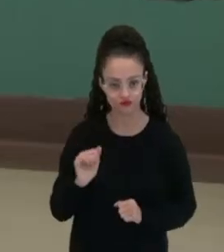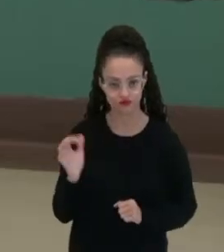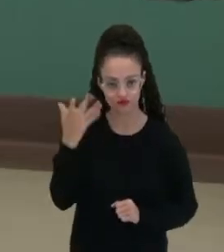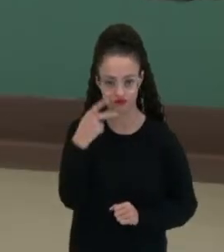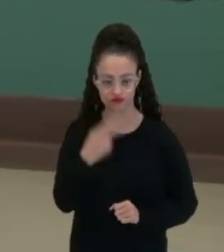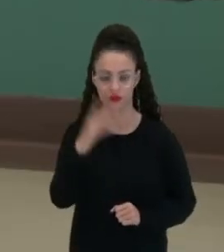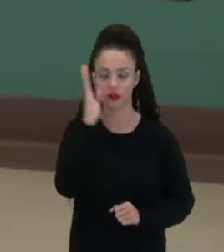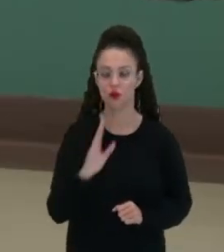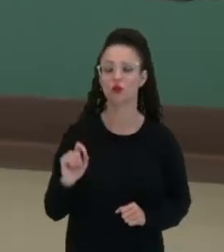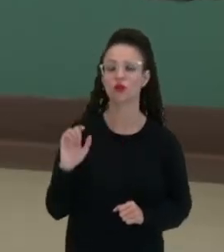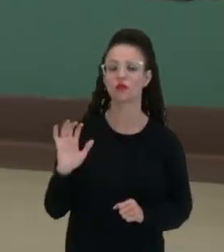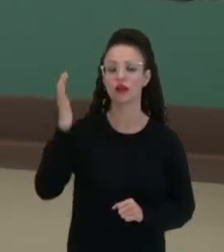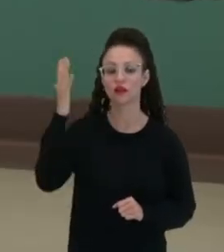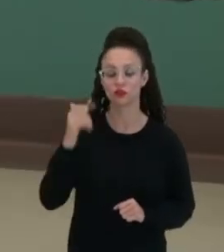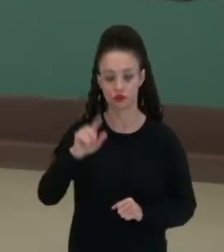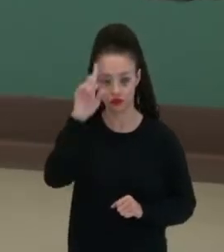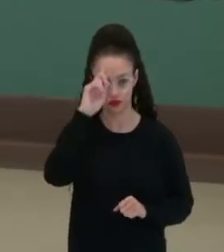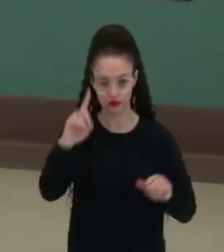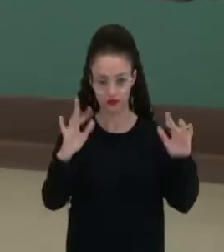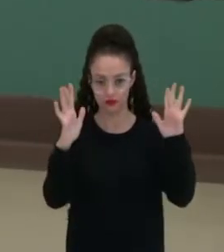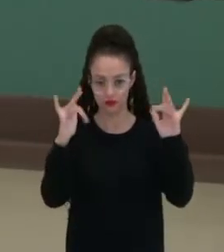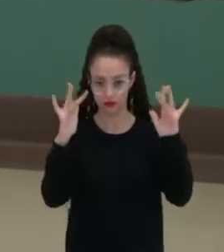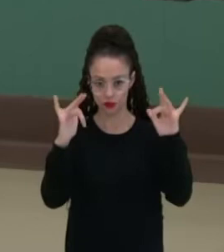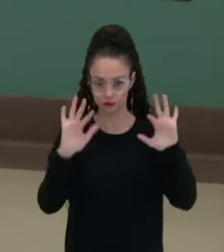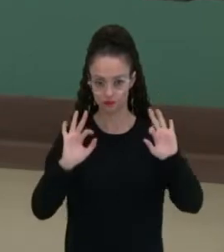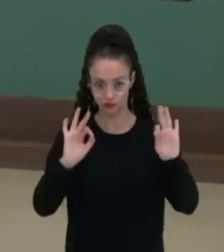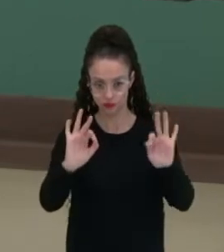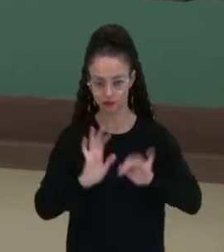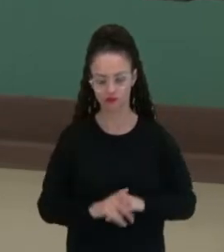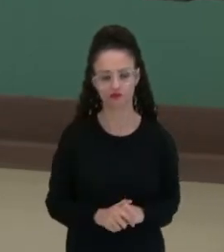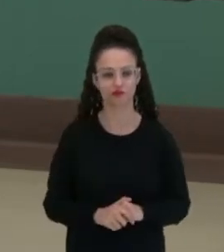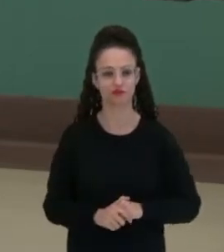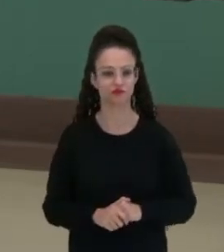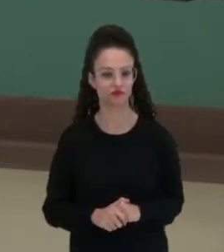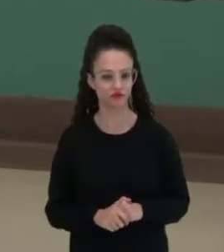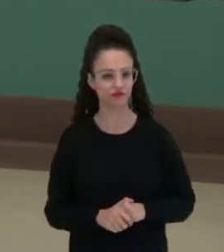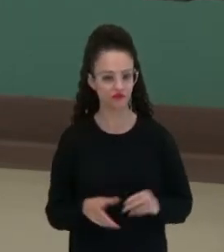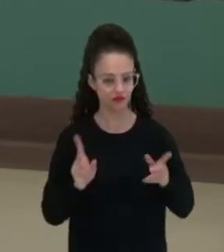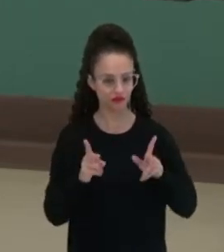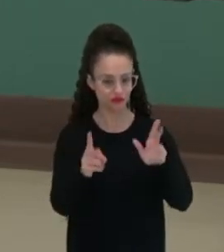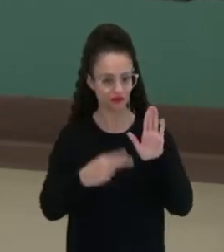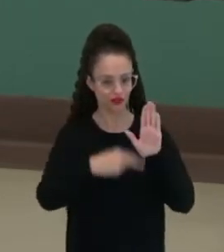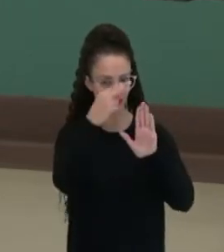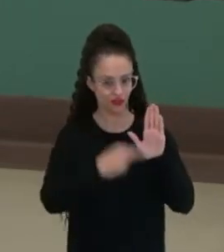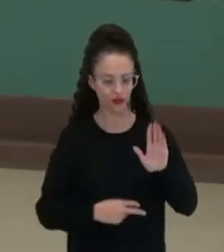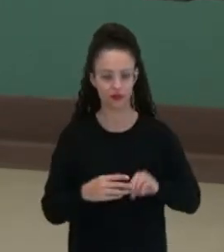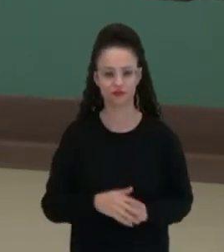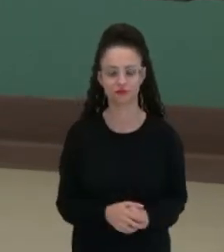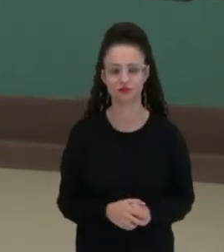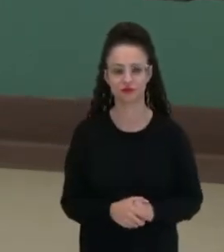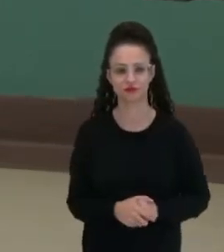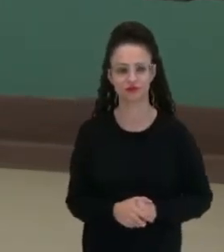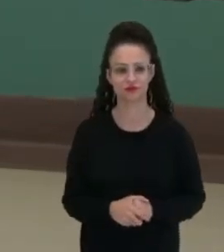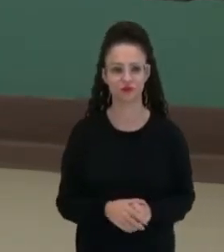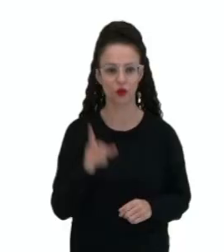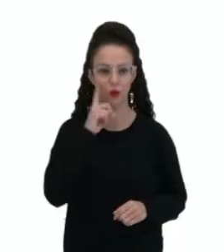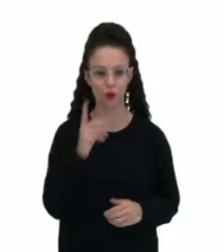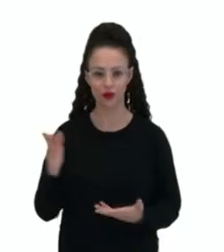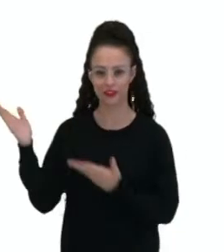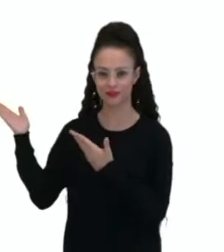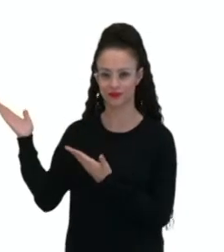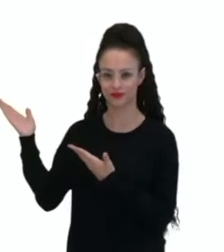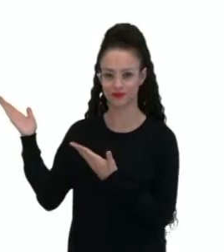fato é o Dia dos Namorados. Conferido? Continuamos a leitura. Olha só